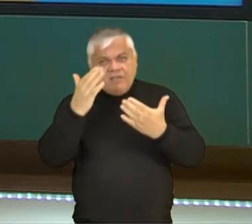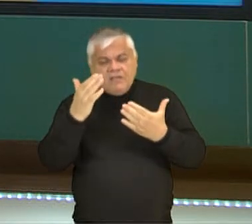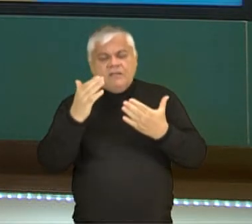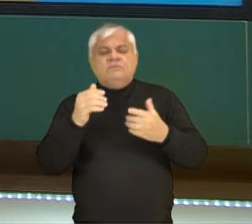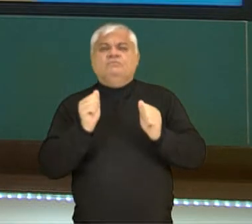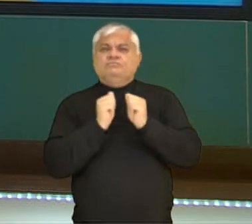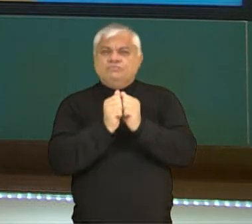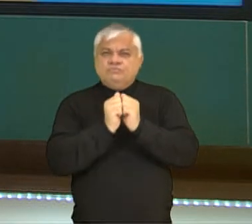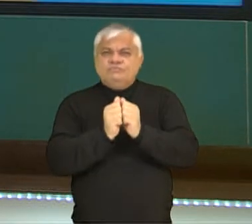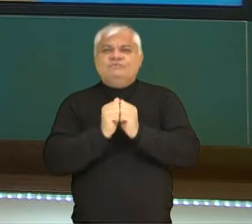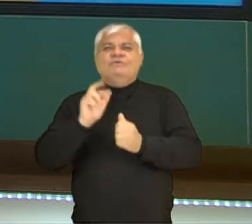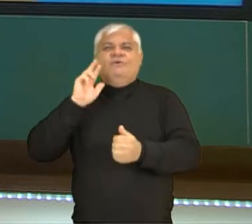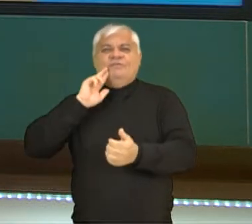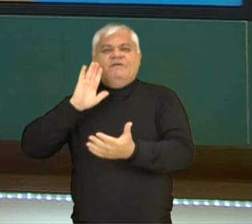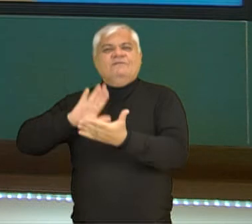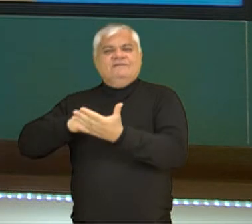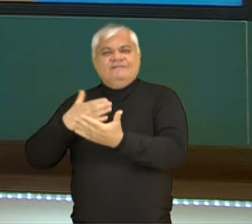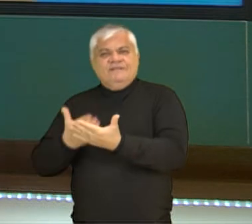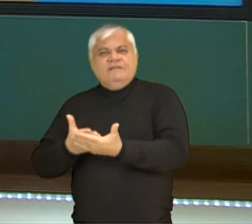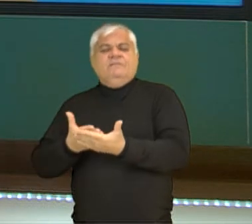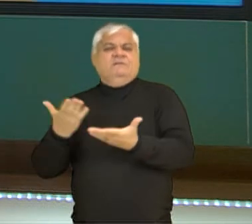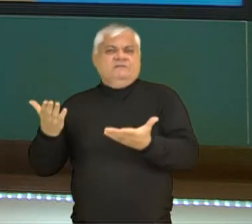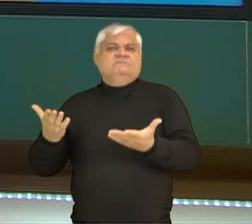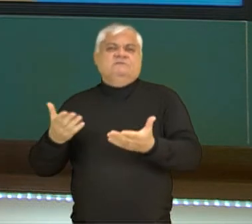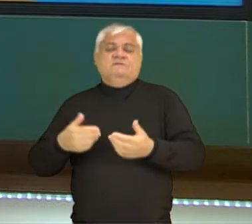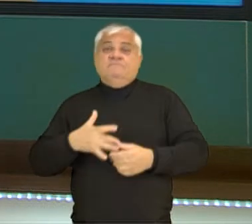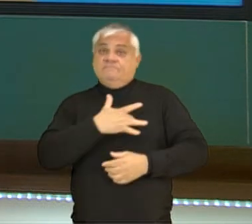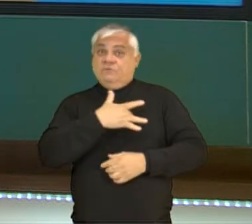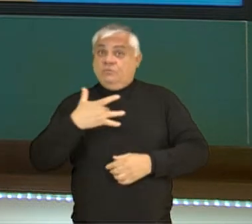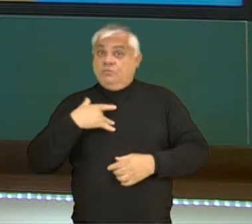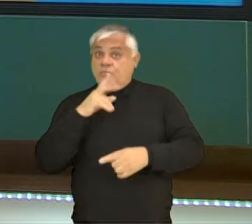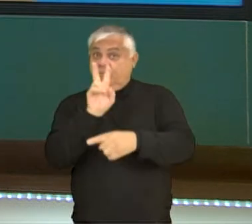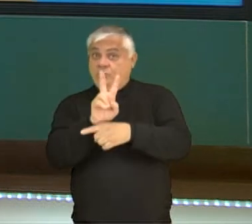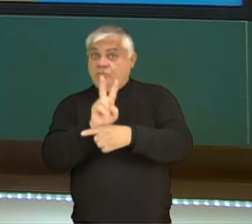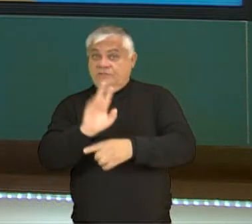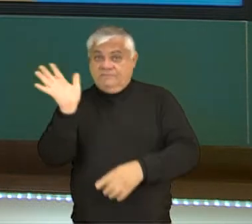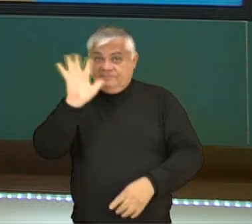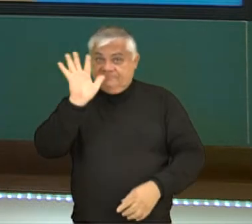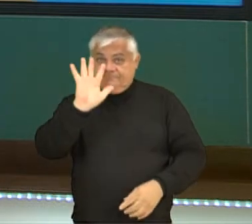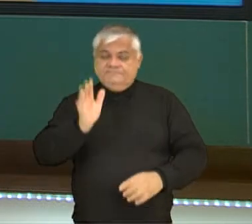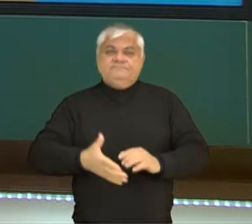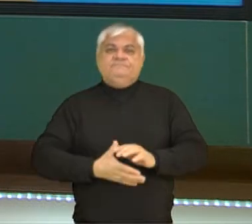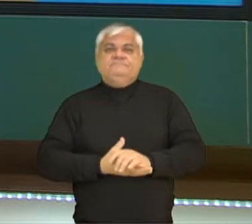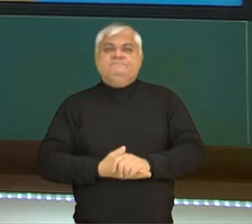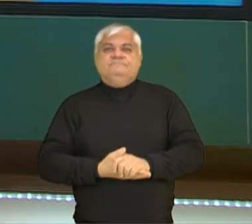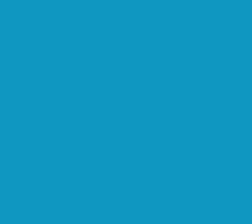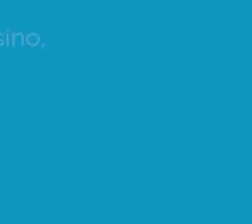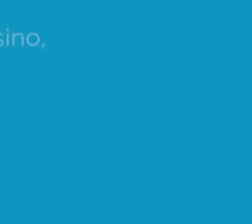companhia. Ronaldo, obrigado aí, nosso intérprete. Fiquem bem, se cuidem e até a próxima.